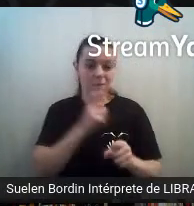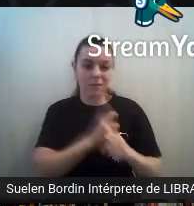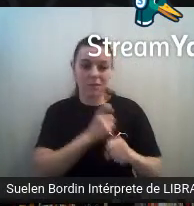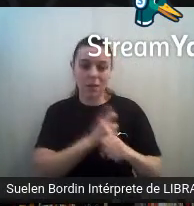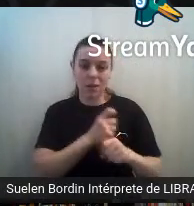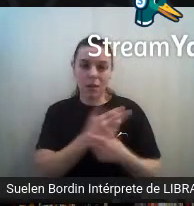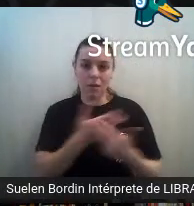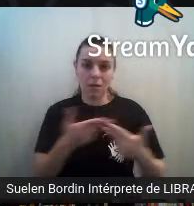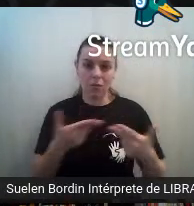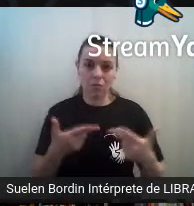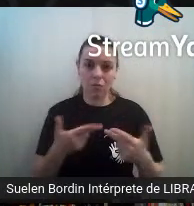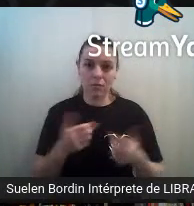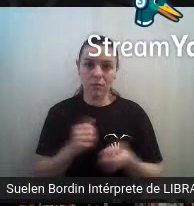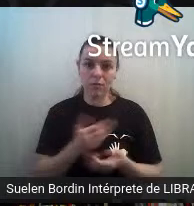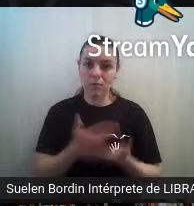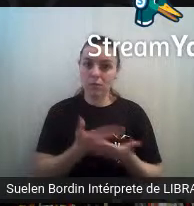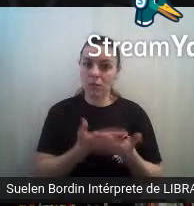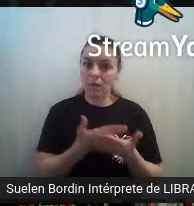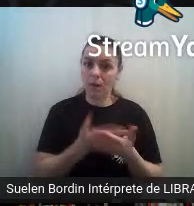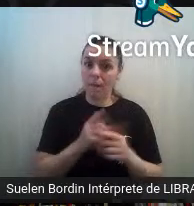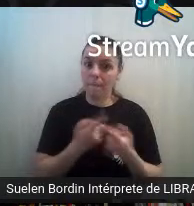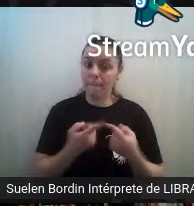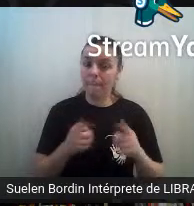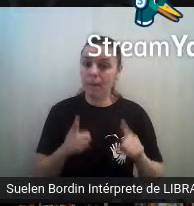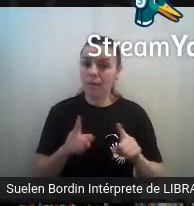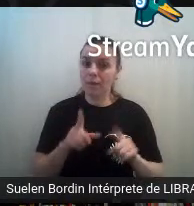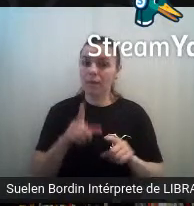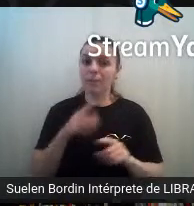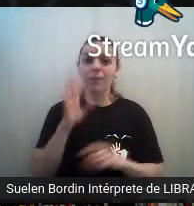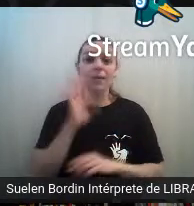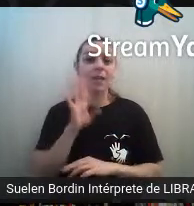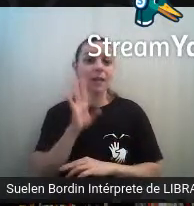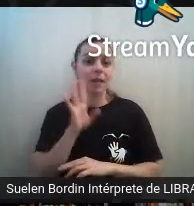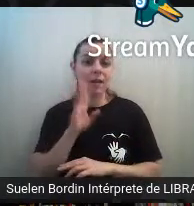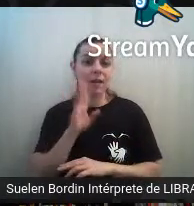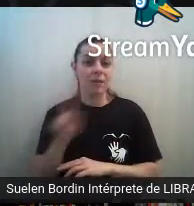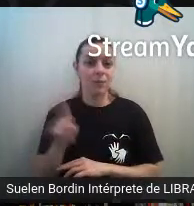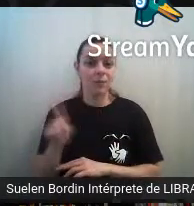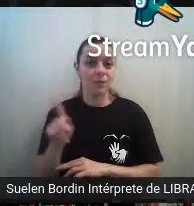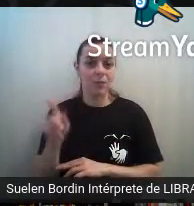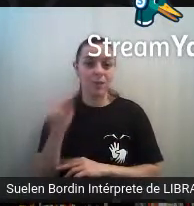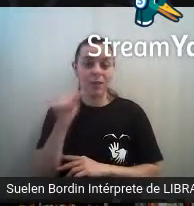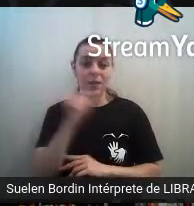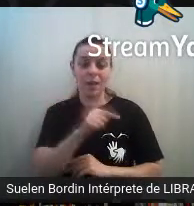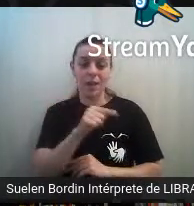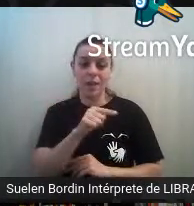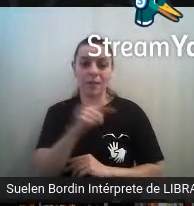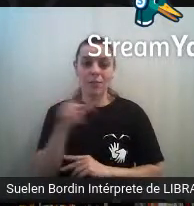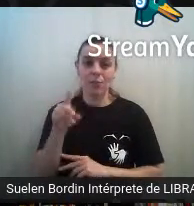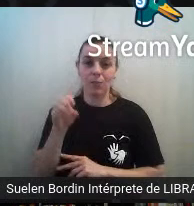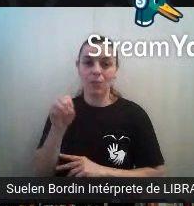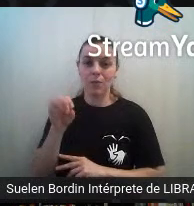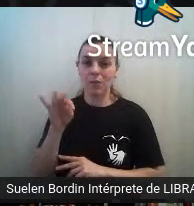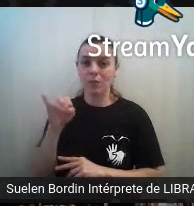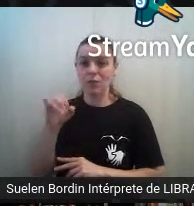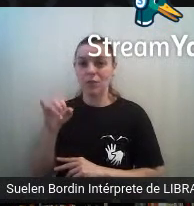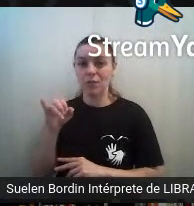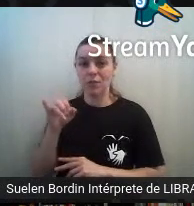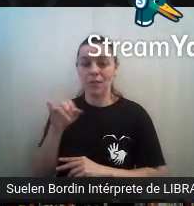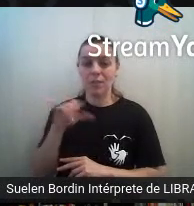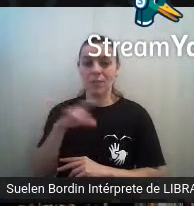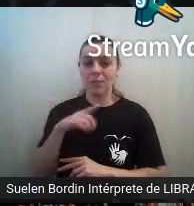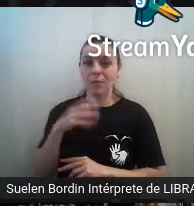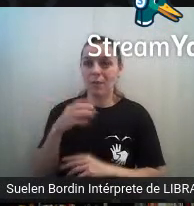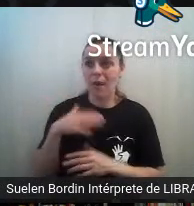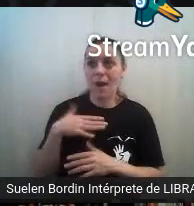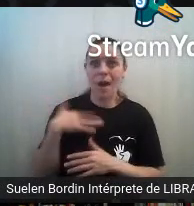de estudar, mas acabou sendo que foi muito legal. Os professores lá no POTI, eles são muito